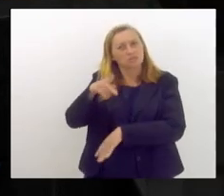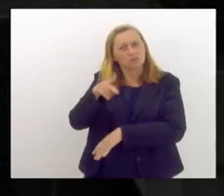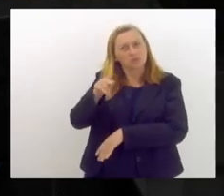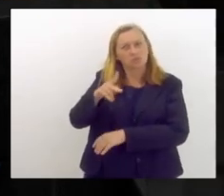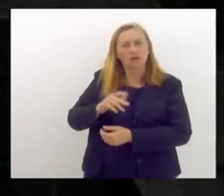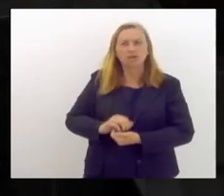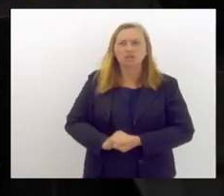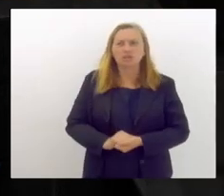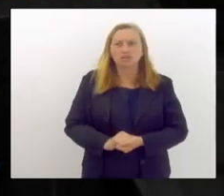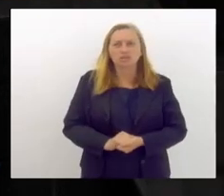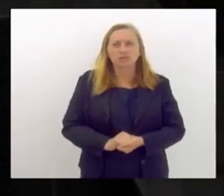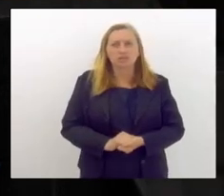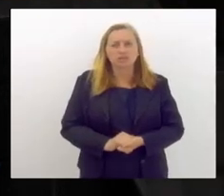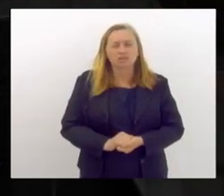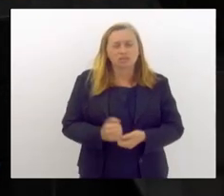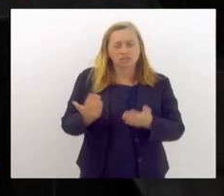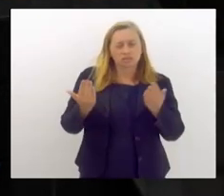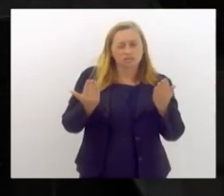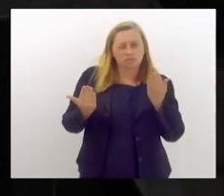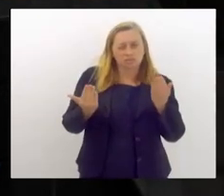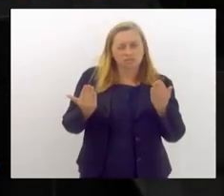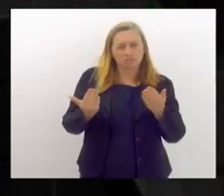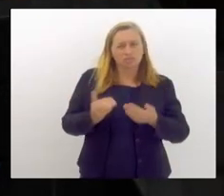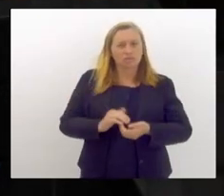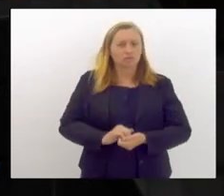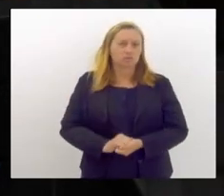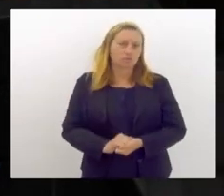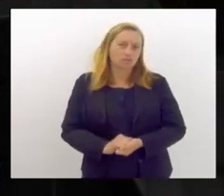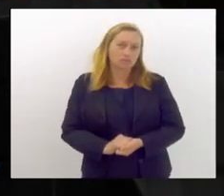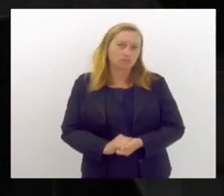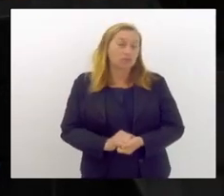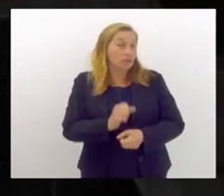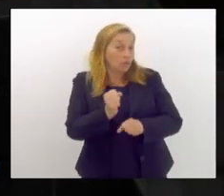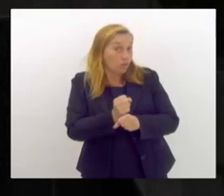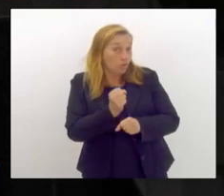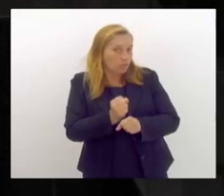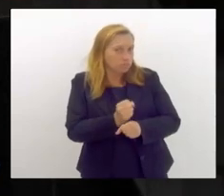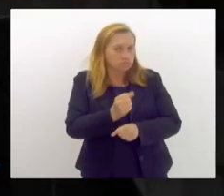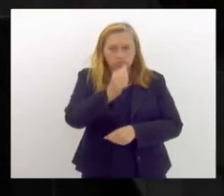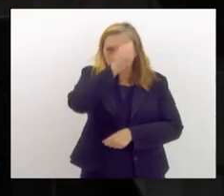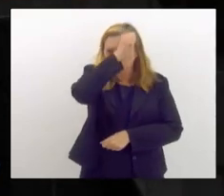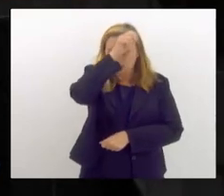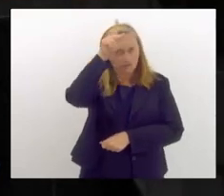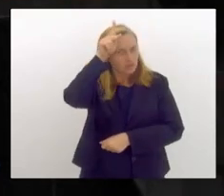colocar em desconfiança obras da prefeitura.